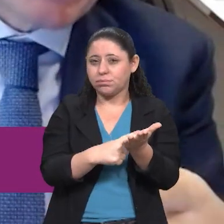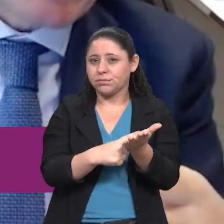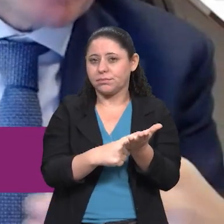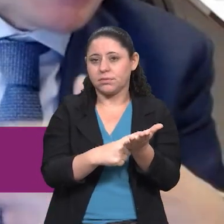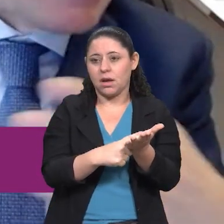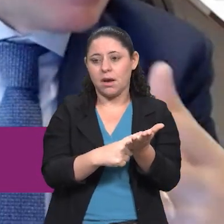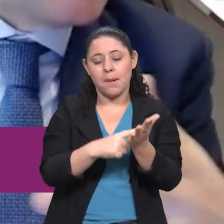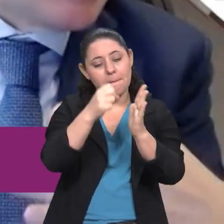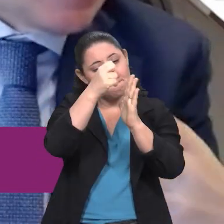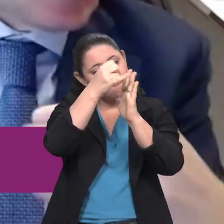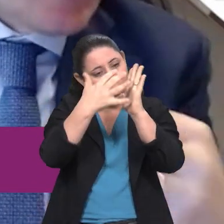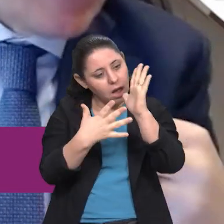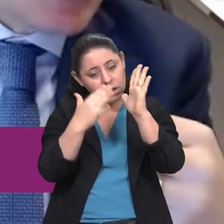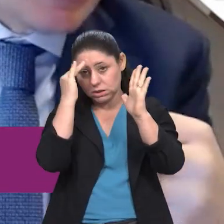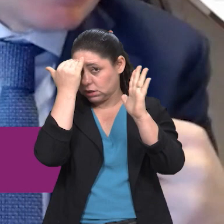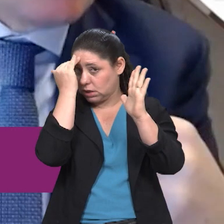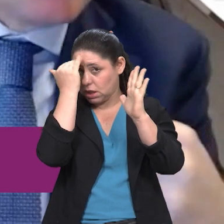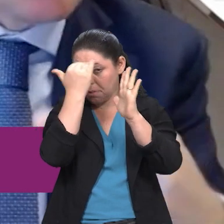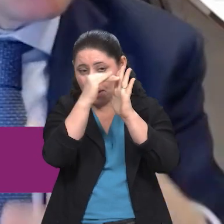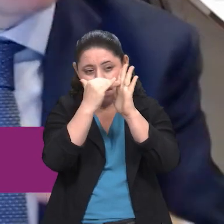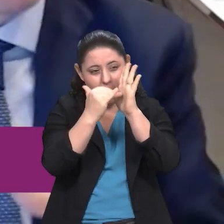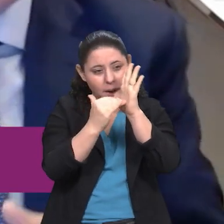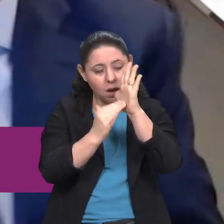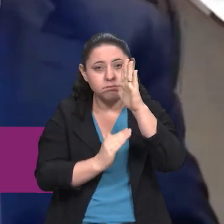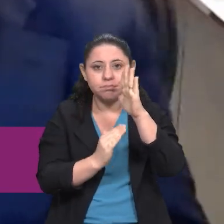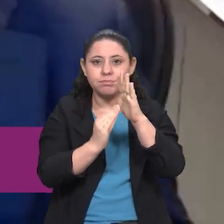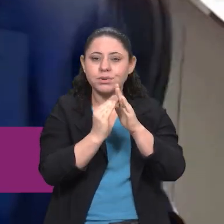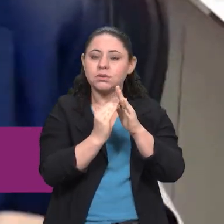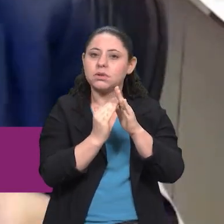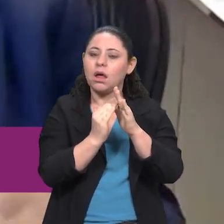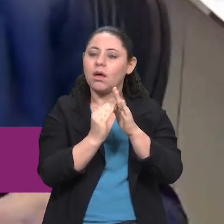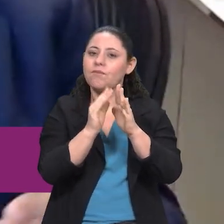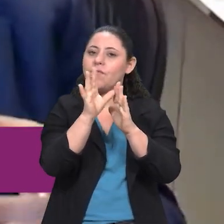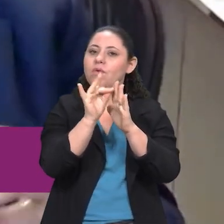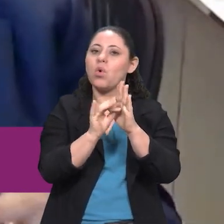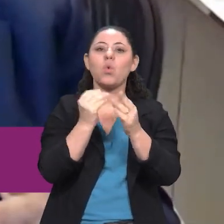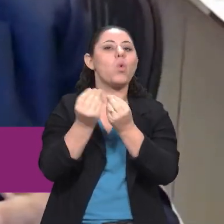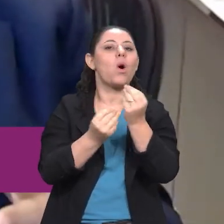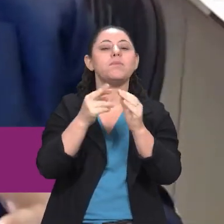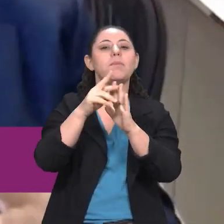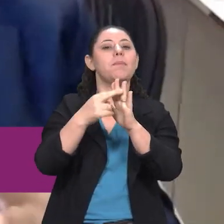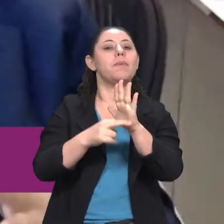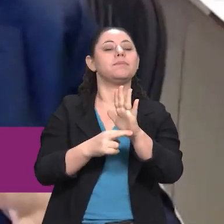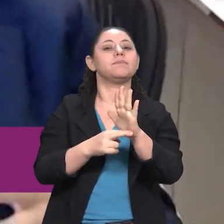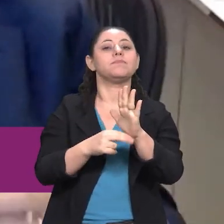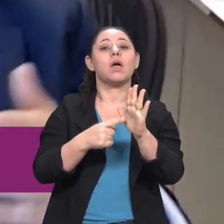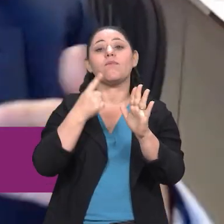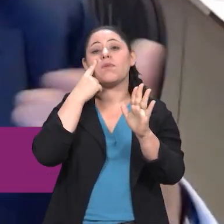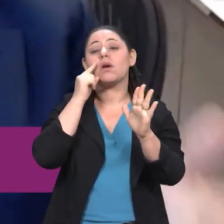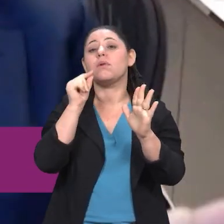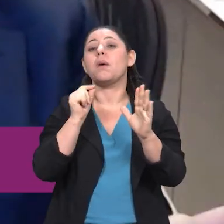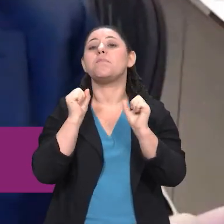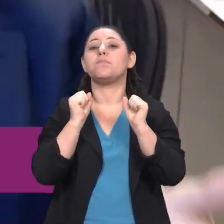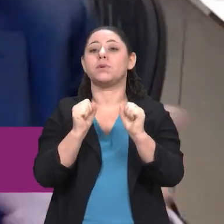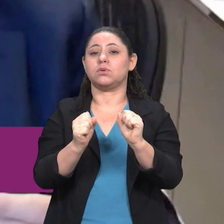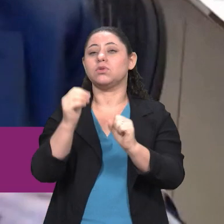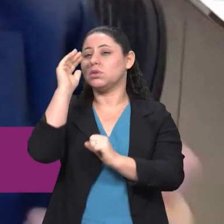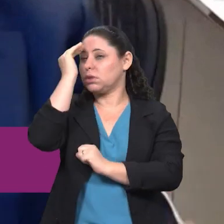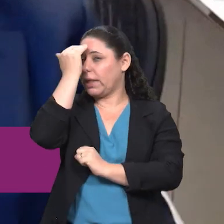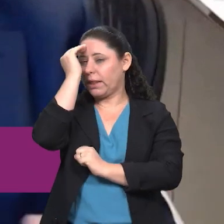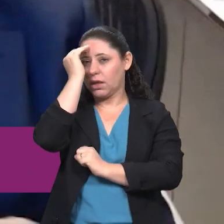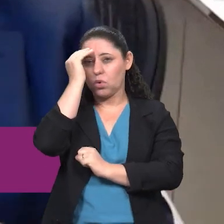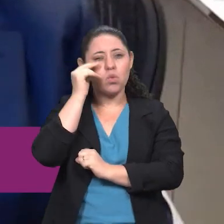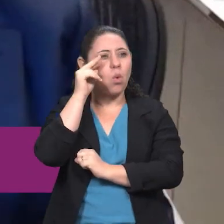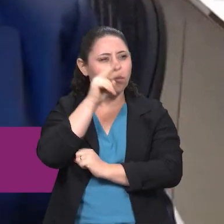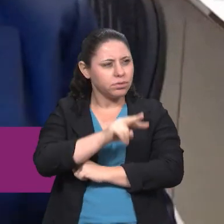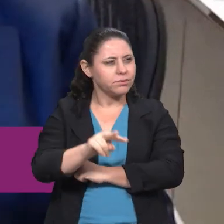aguardar a publicação para entender realmente em que limites que foi determinado isso. Mas pelo que se pôde depreender, pelo que eu pude entender do que eu